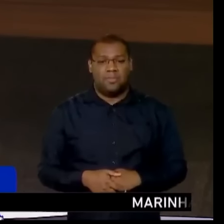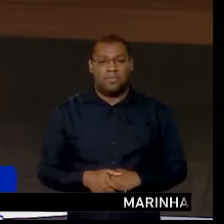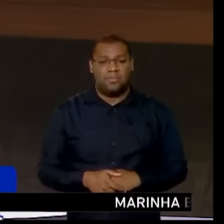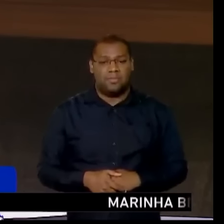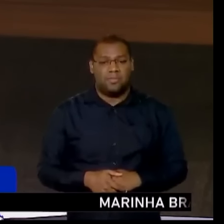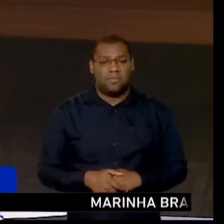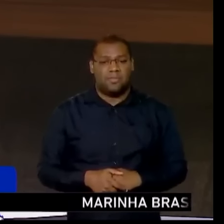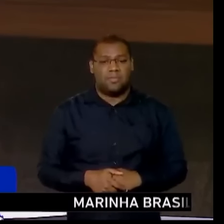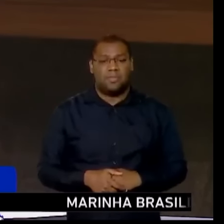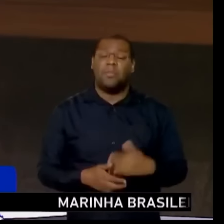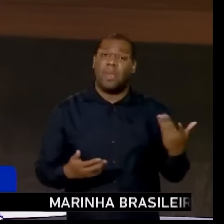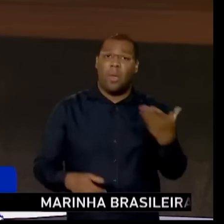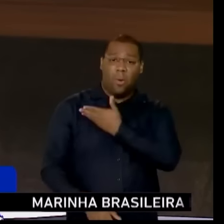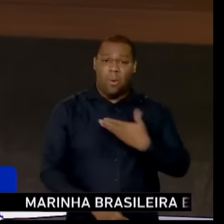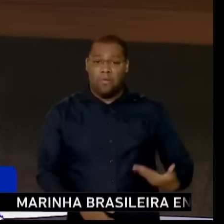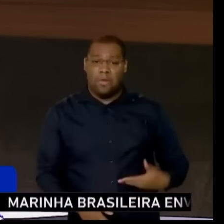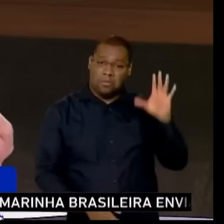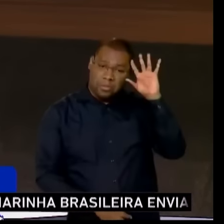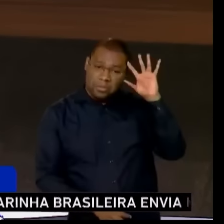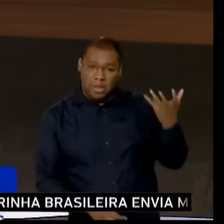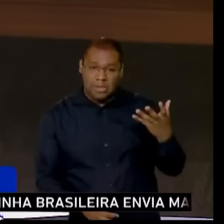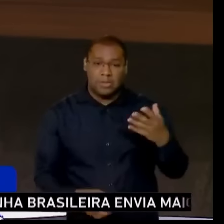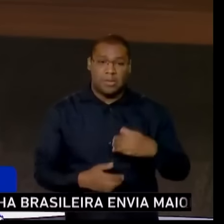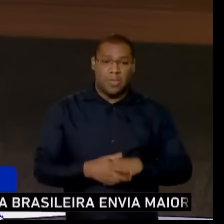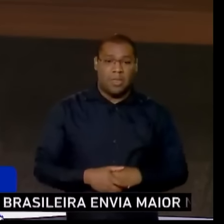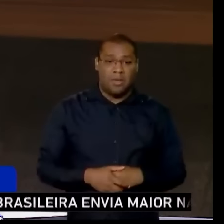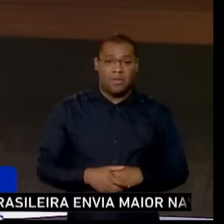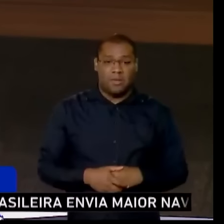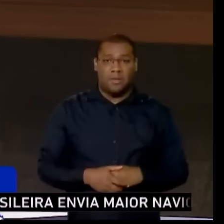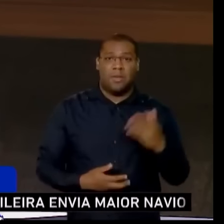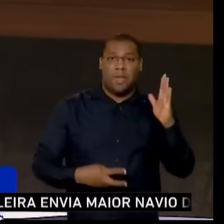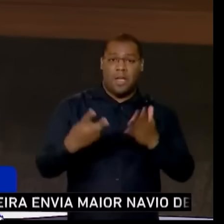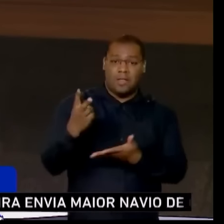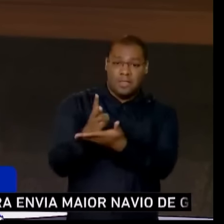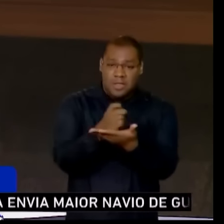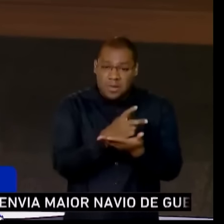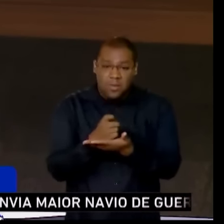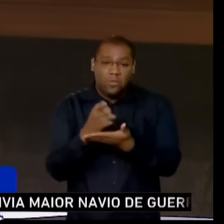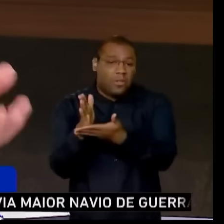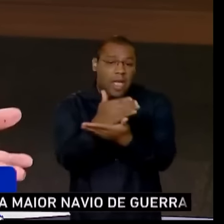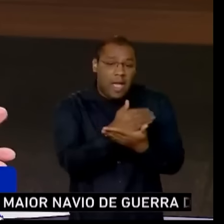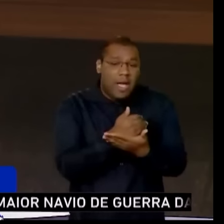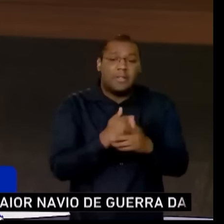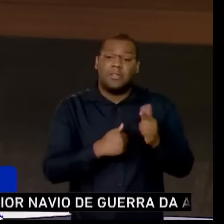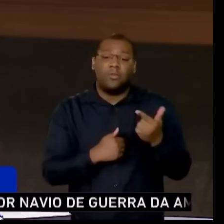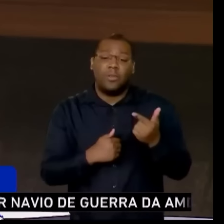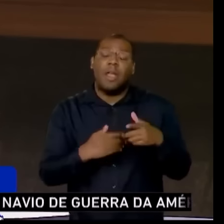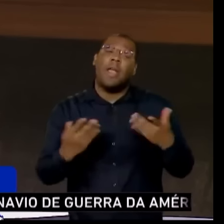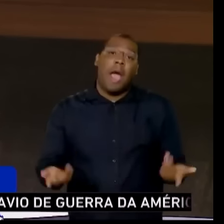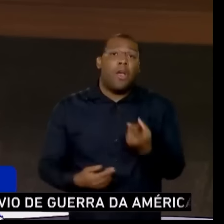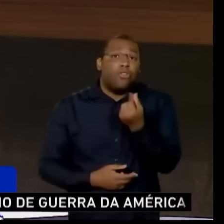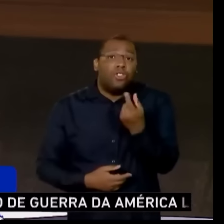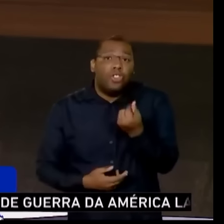que o Estado toma uma decisão de não arrecadar um determinado tributo, ele tem que saber o que, que vai compensar aquele